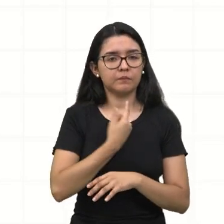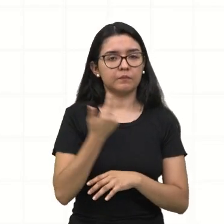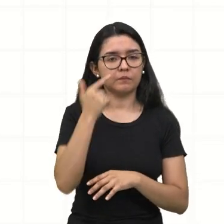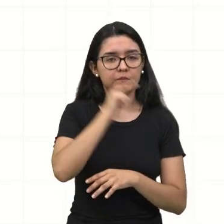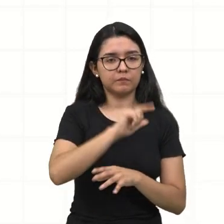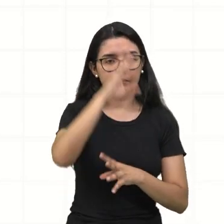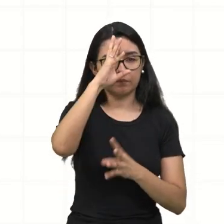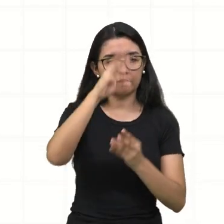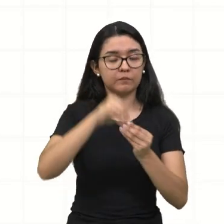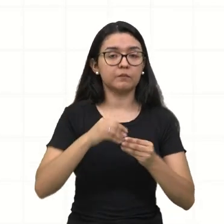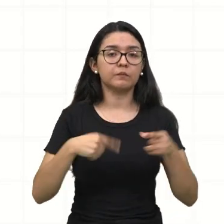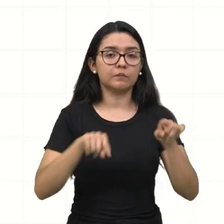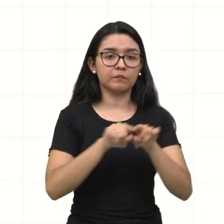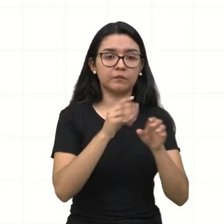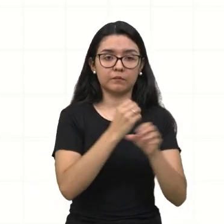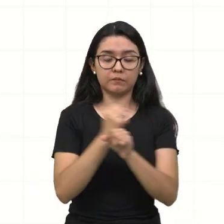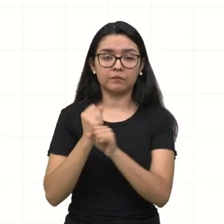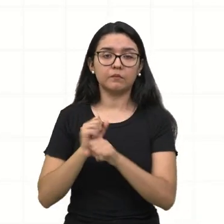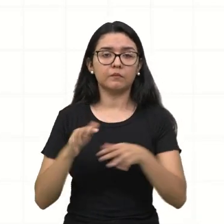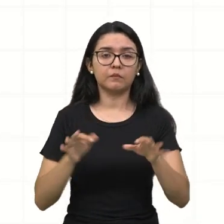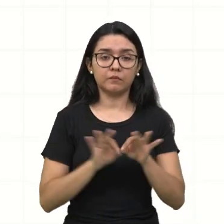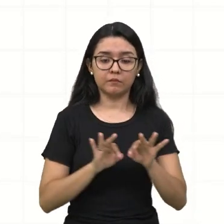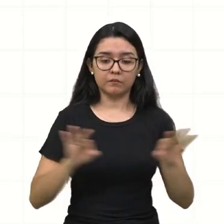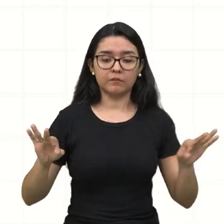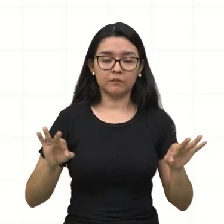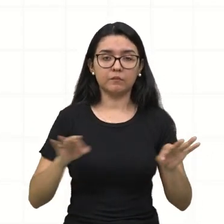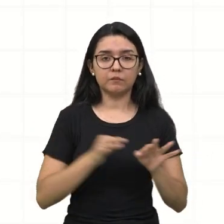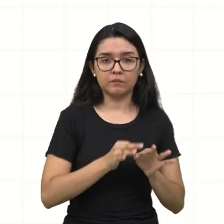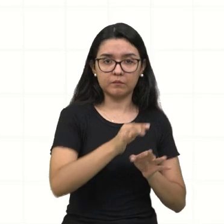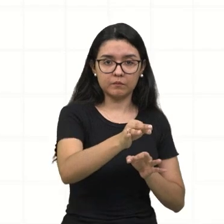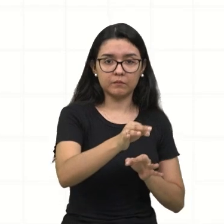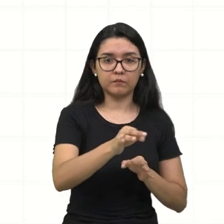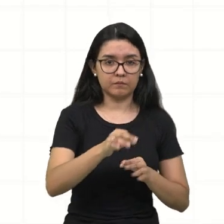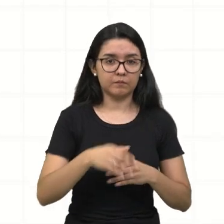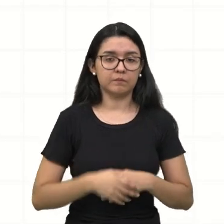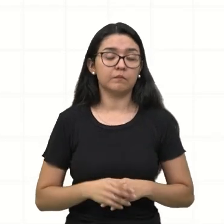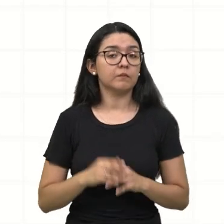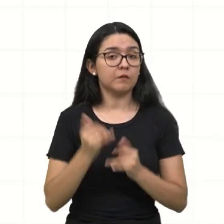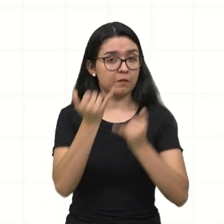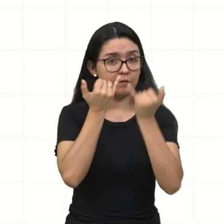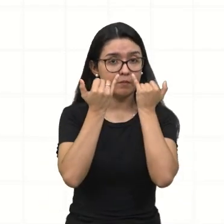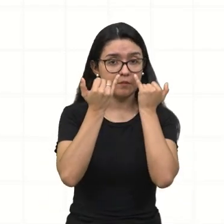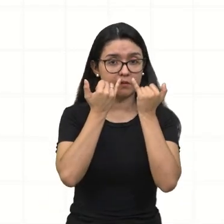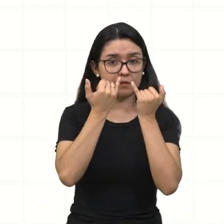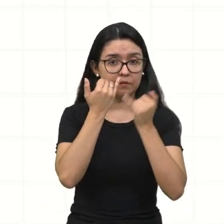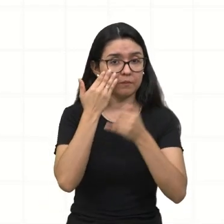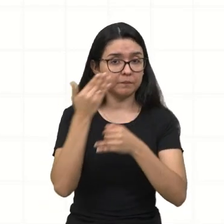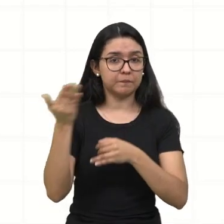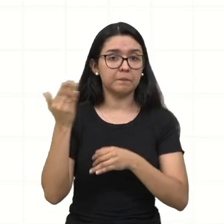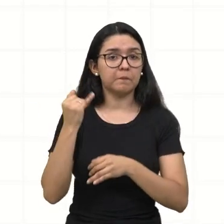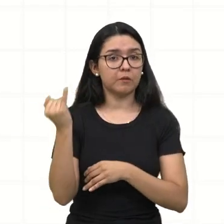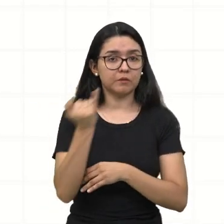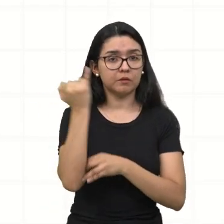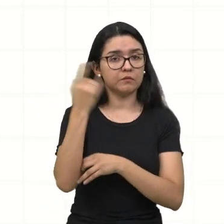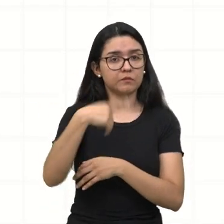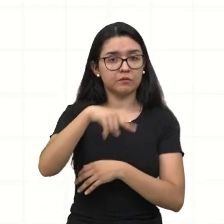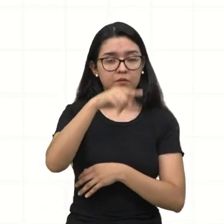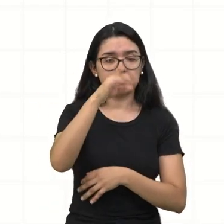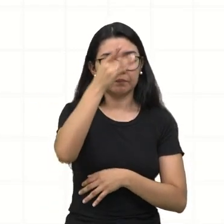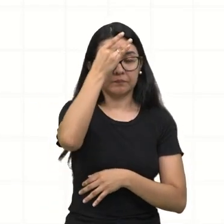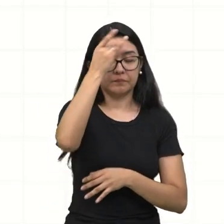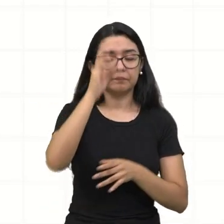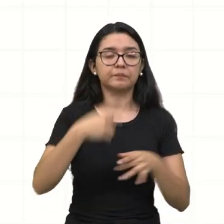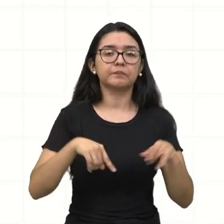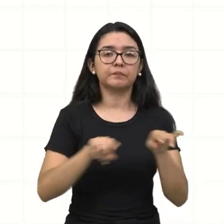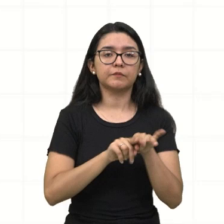Então, ó, ele mediu a terra, que tem um formato o quê? Retangular. Essa informação aqui é muito importante. E ele vai usar,